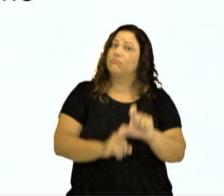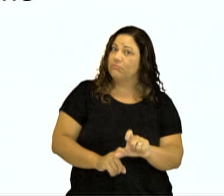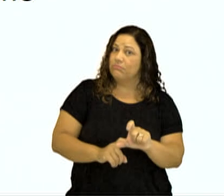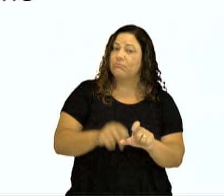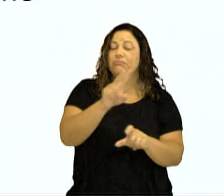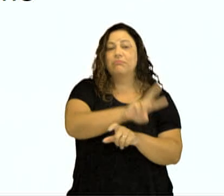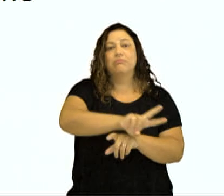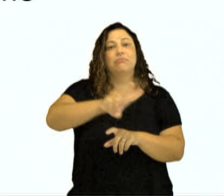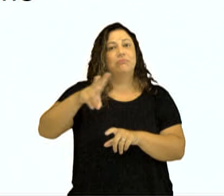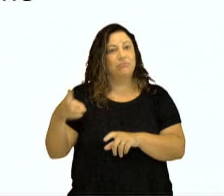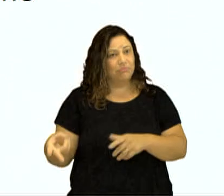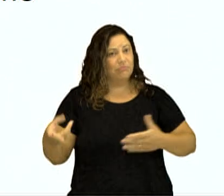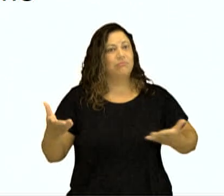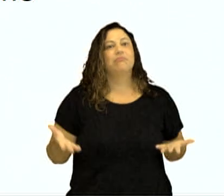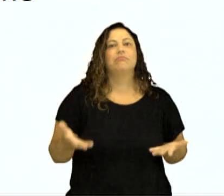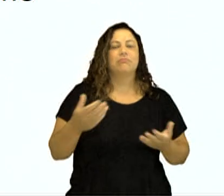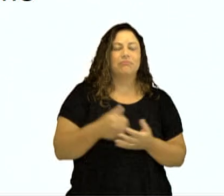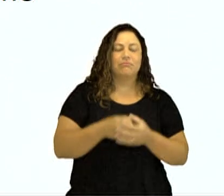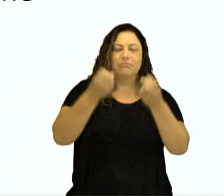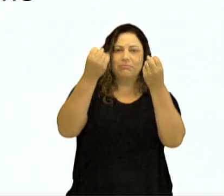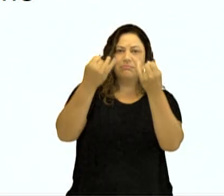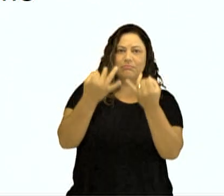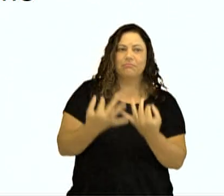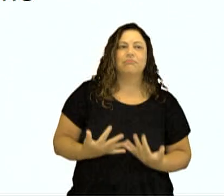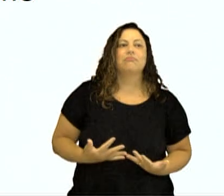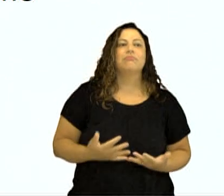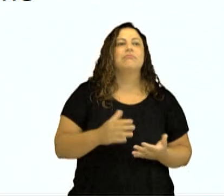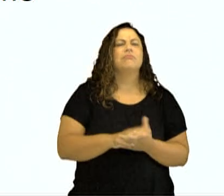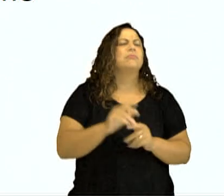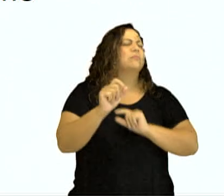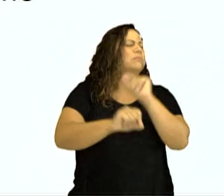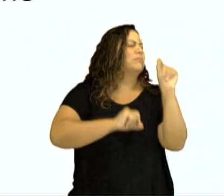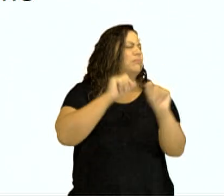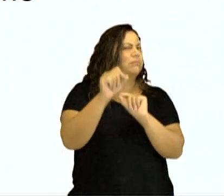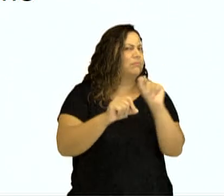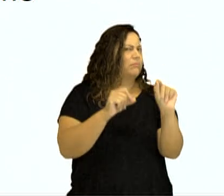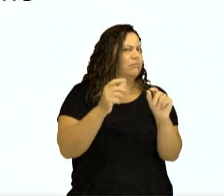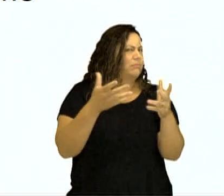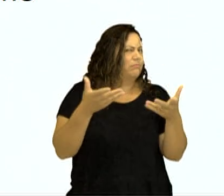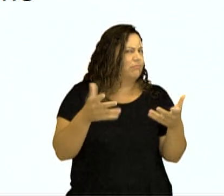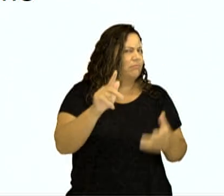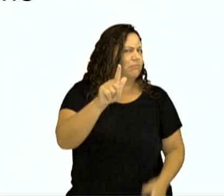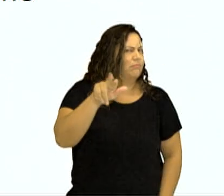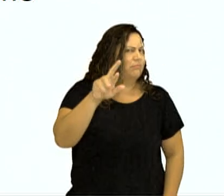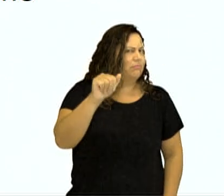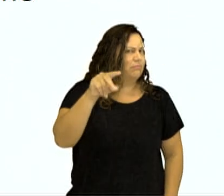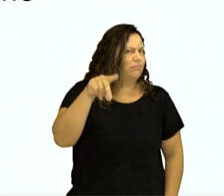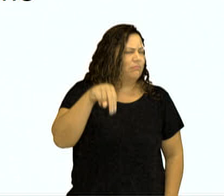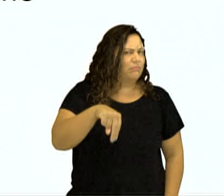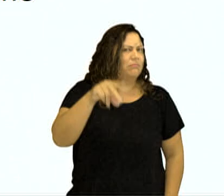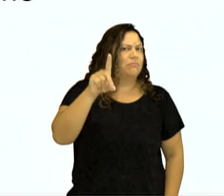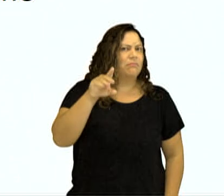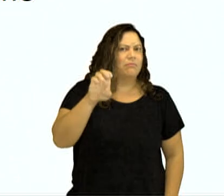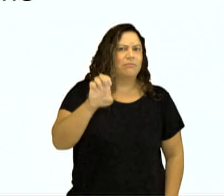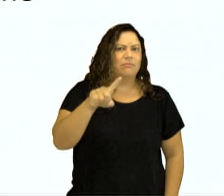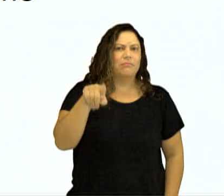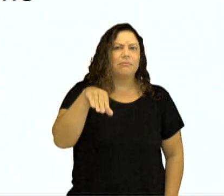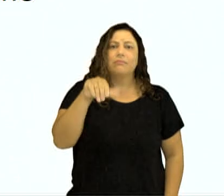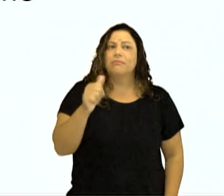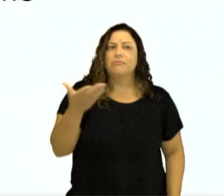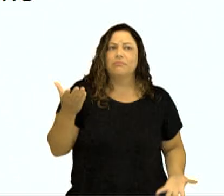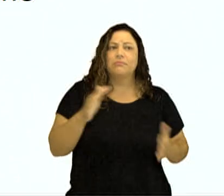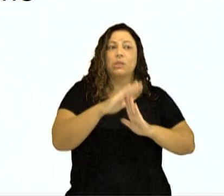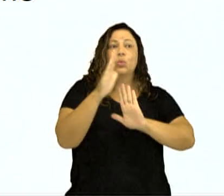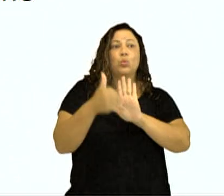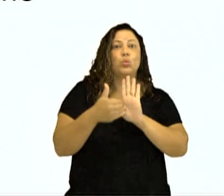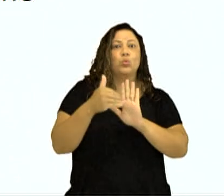grandezas. Estamos falando isso várias vezes. Mas o que é uma grandeza? O que diz aqui na letra A? Tudo